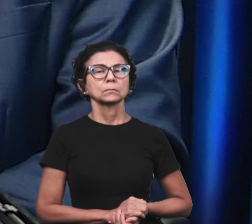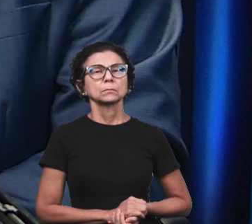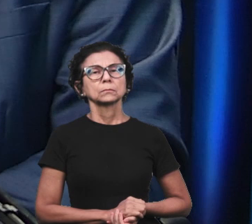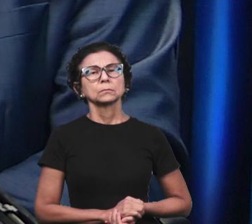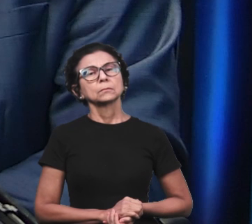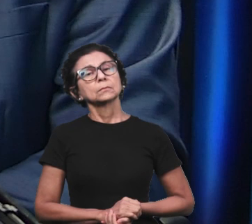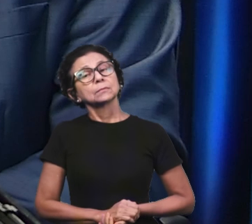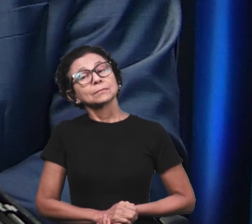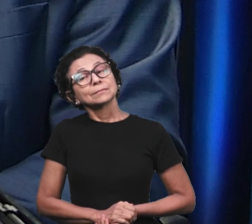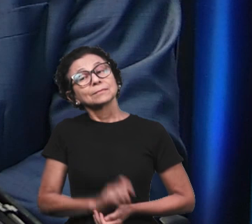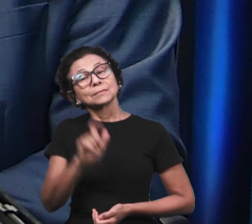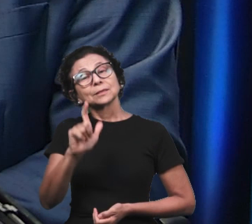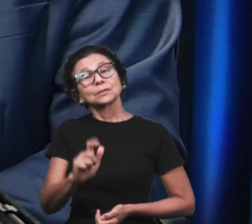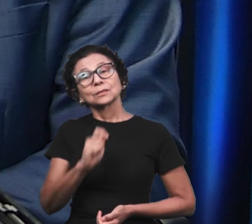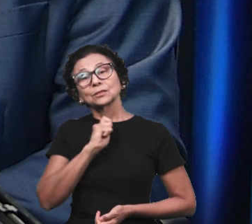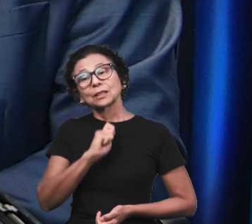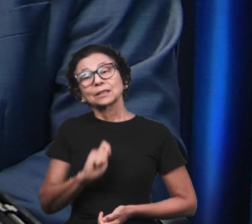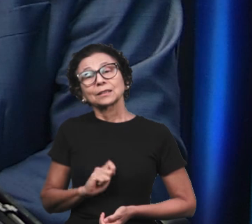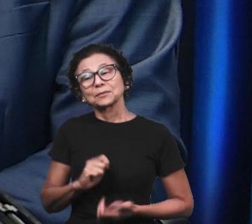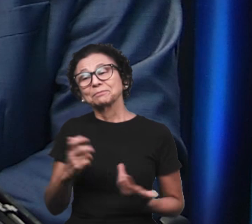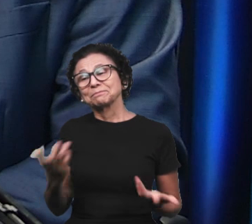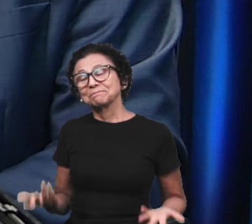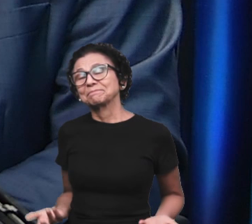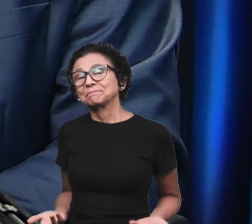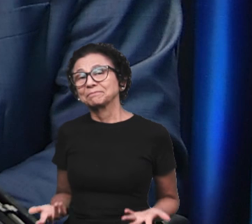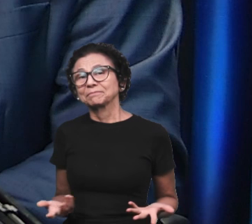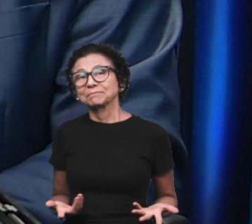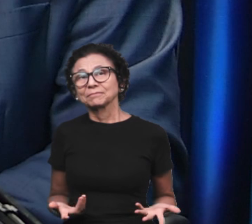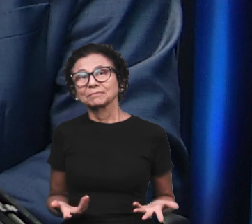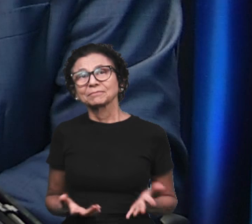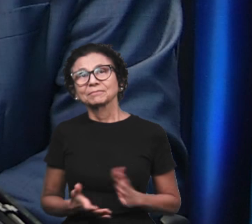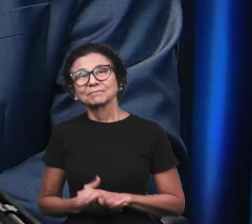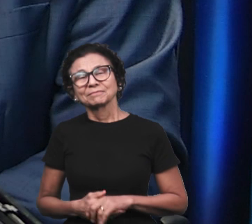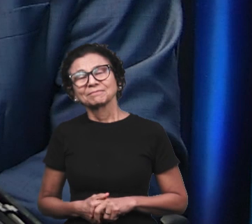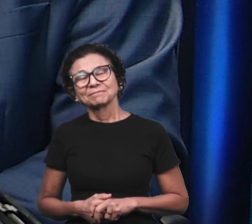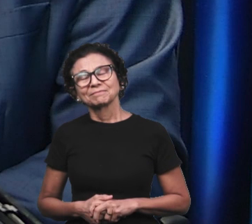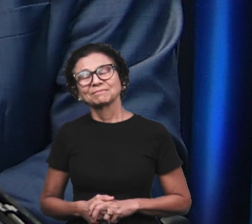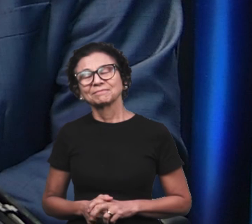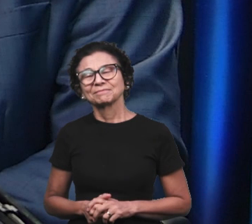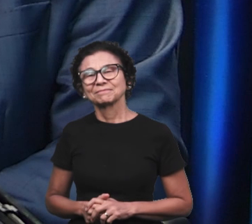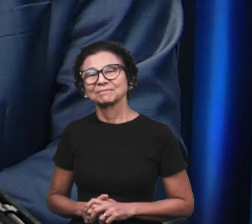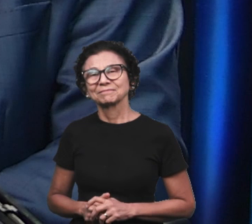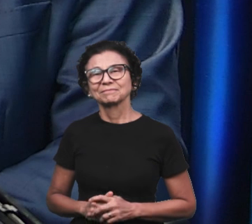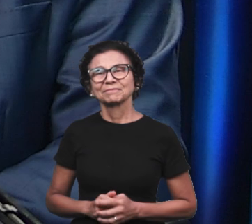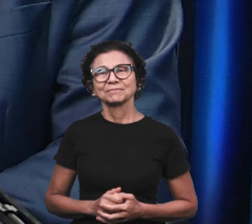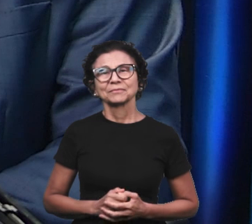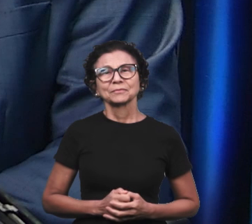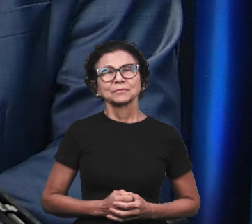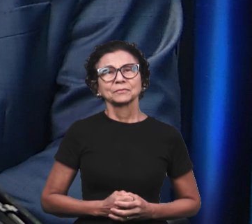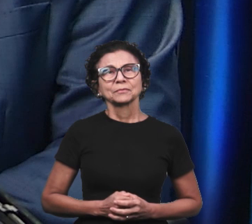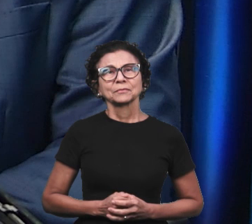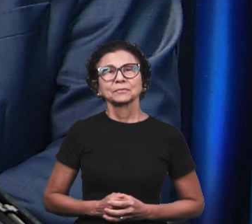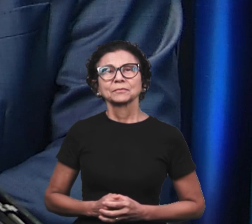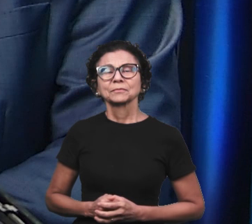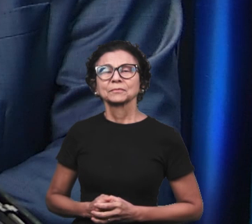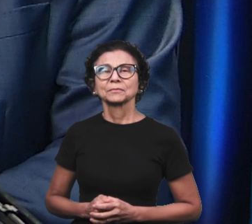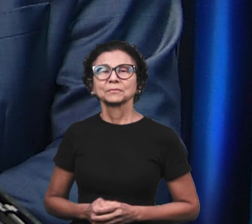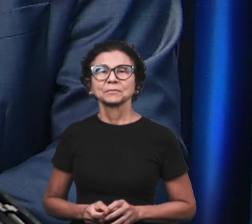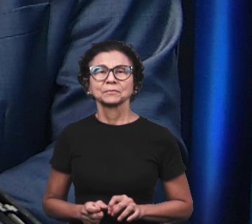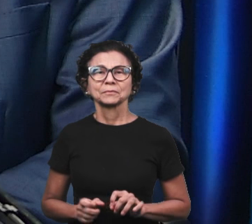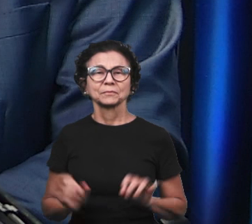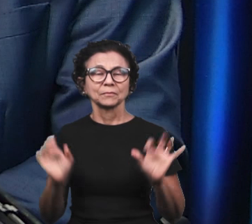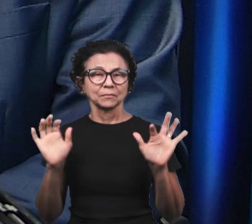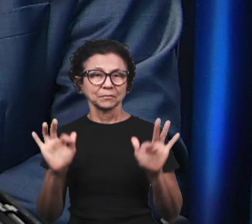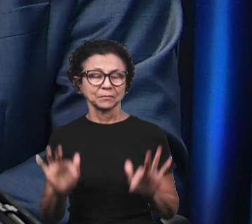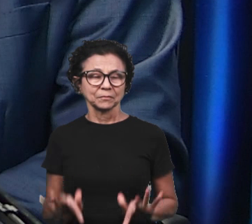tinha como fugir, né? Olha, Arão, Deus está com ele, né? Glória a Deus. Com isso, chegamos ao final